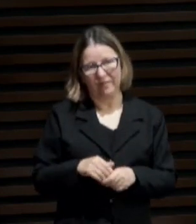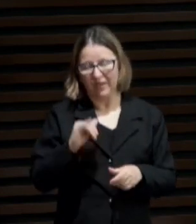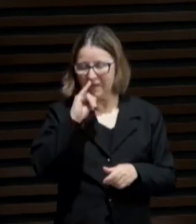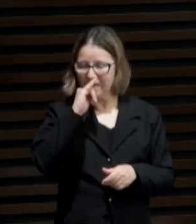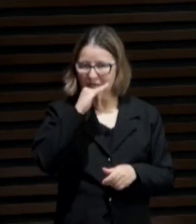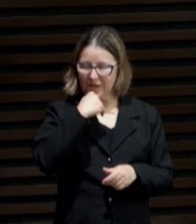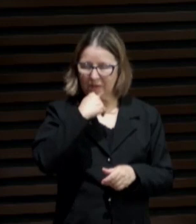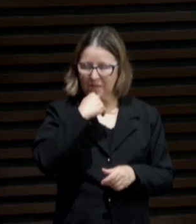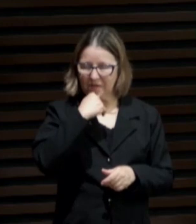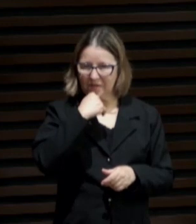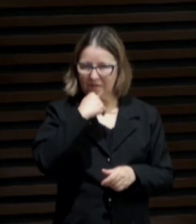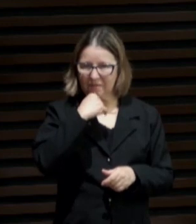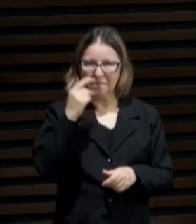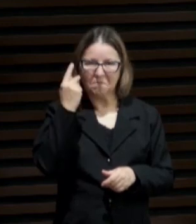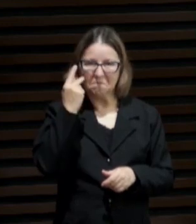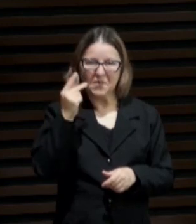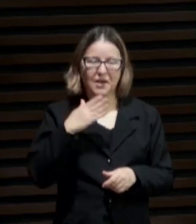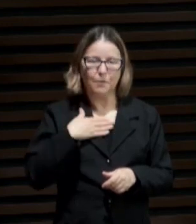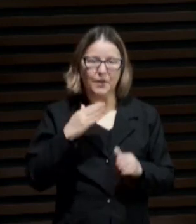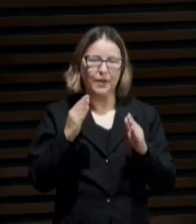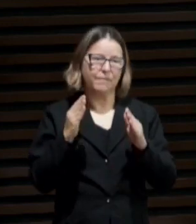dentro da nossa própria casa, né?